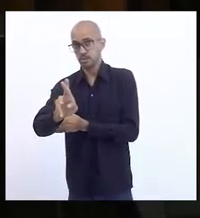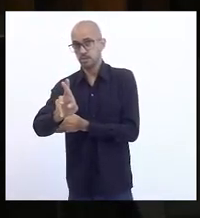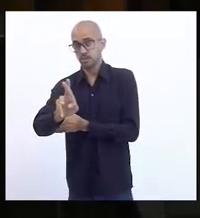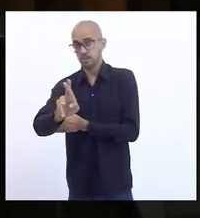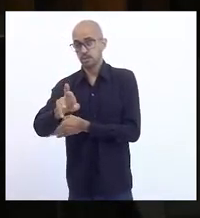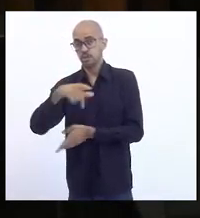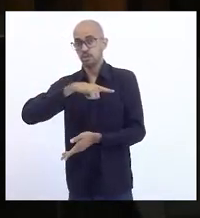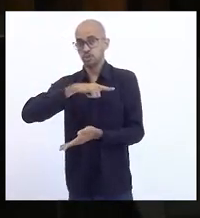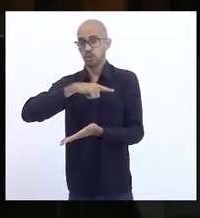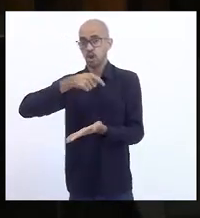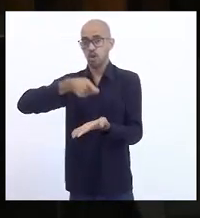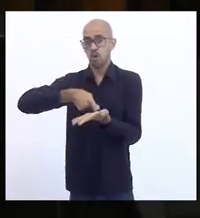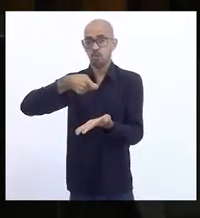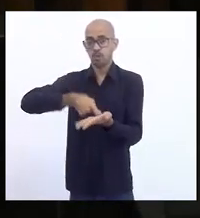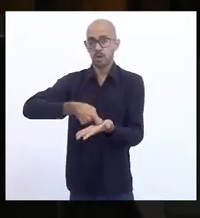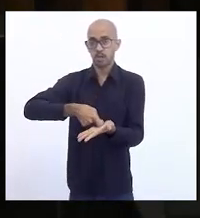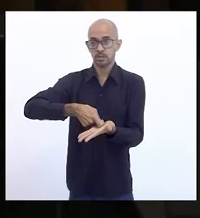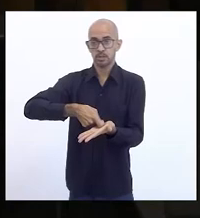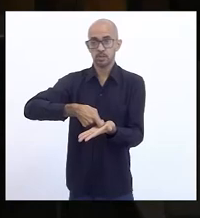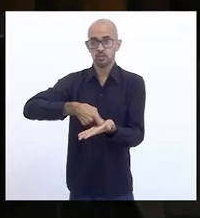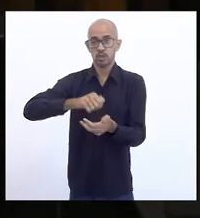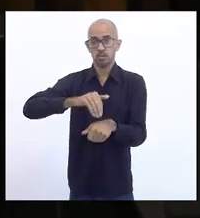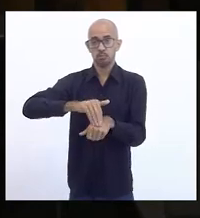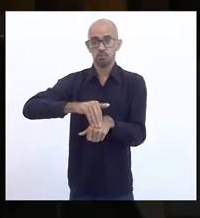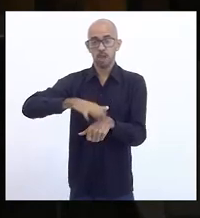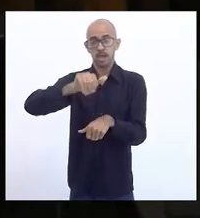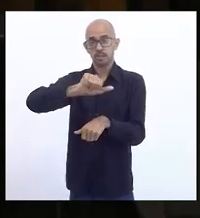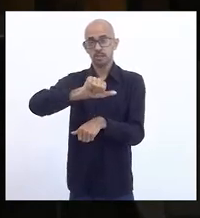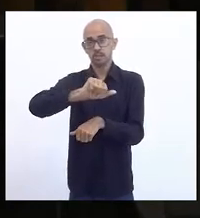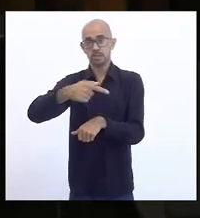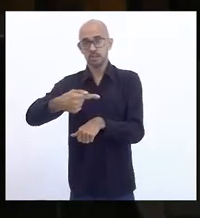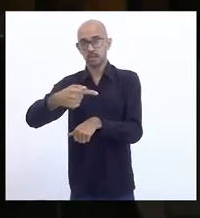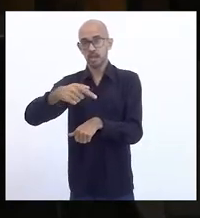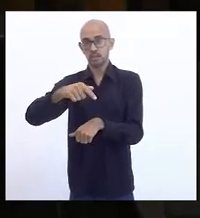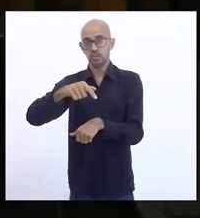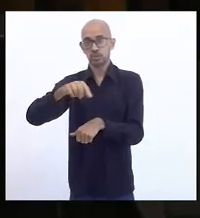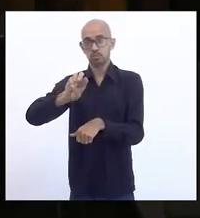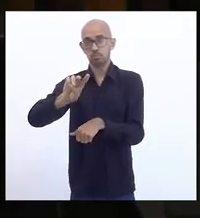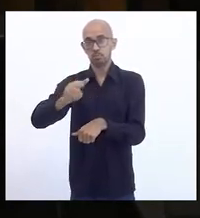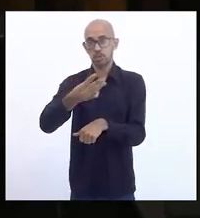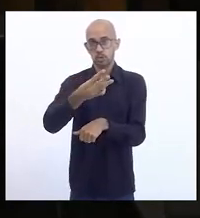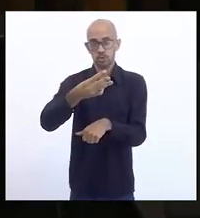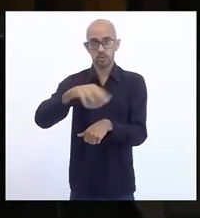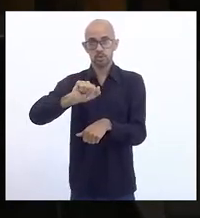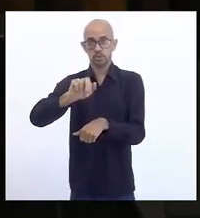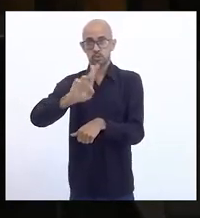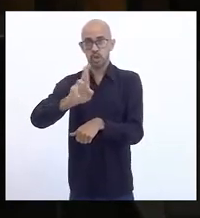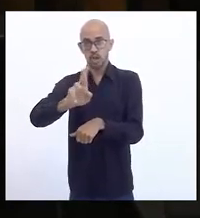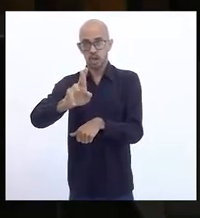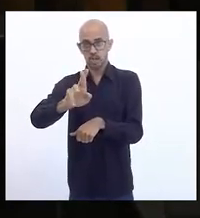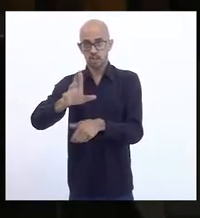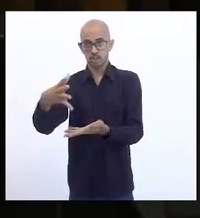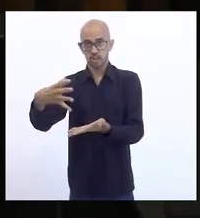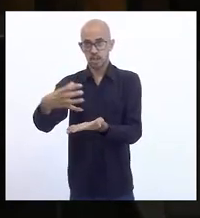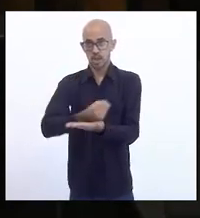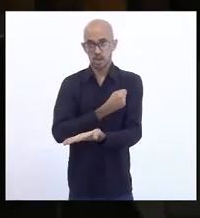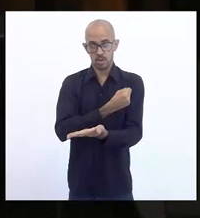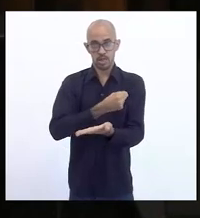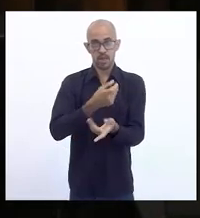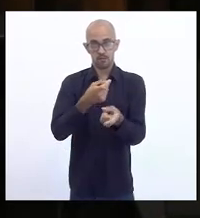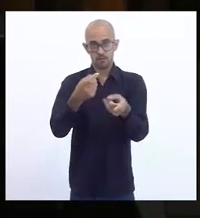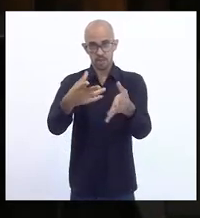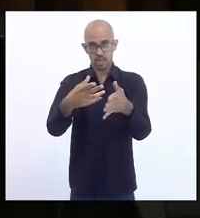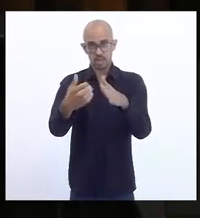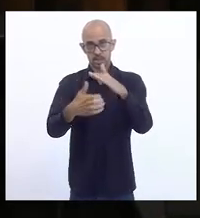obrigação, com mais de 17 bilhões, que arrecadou da venda espúria da SEDAI